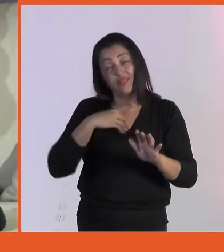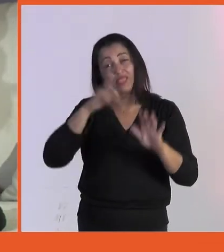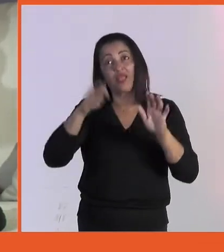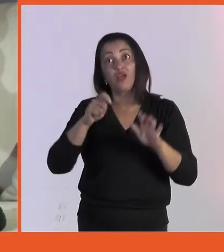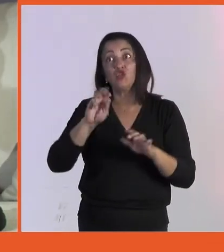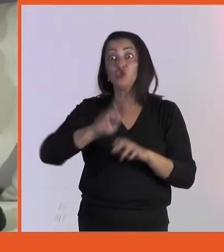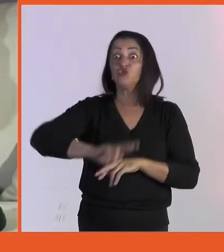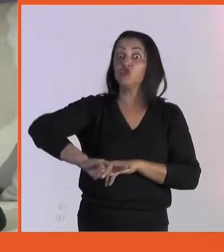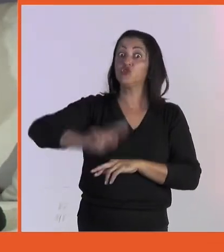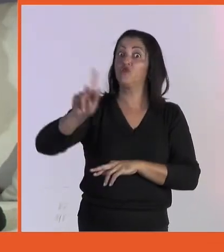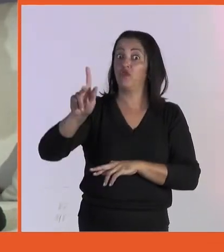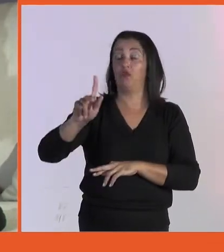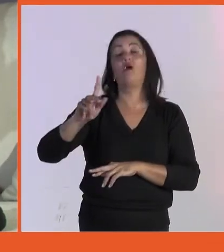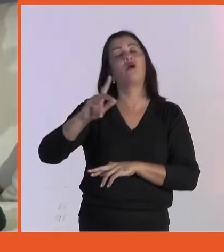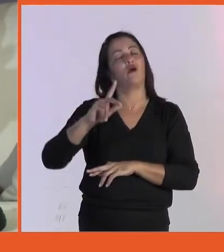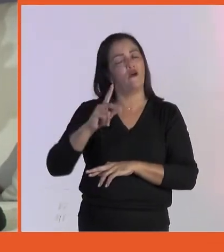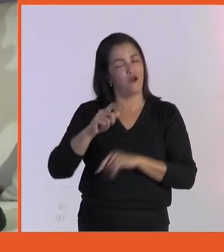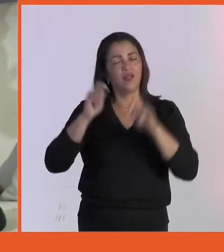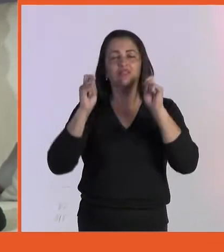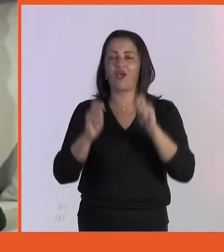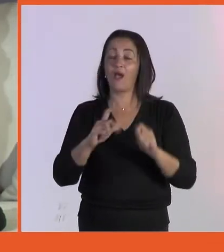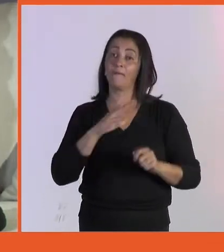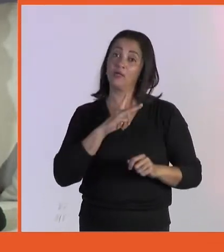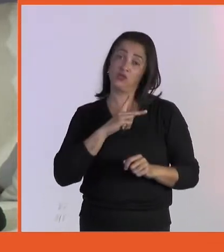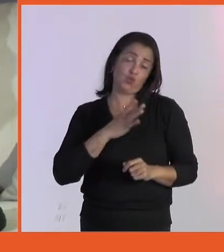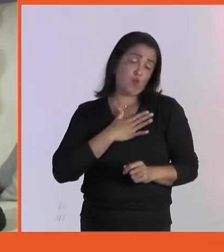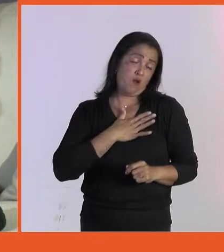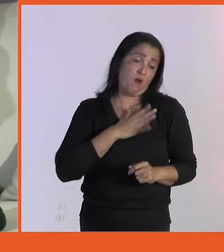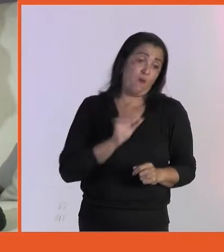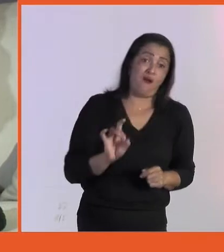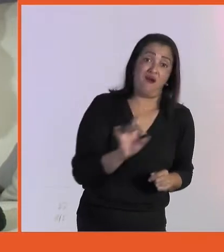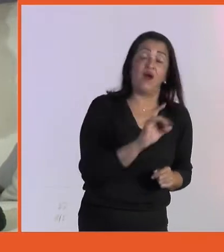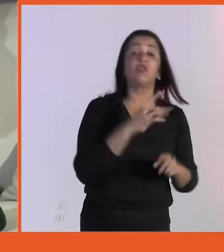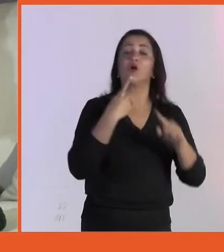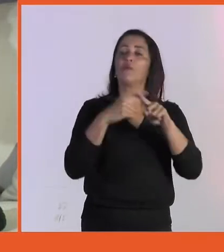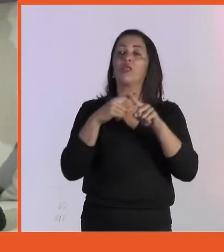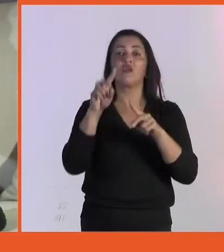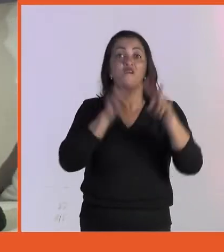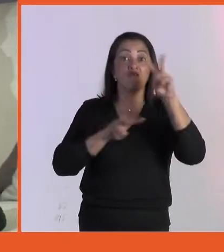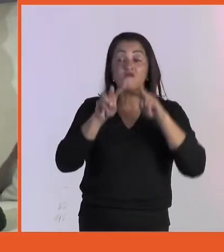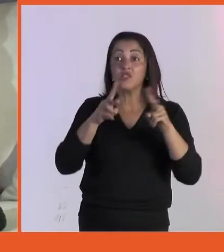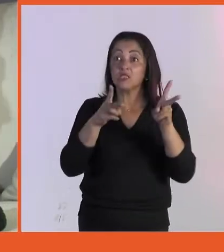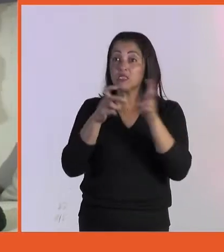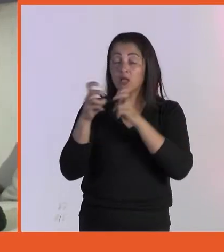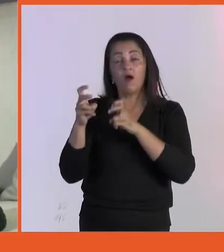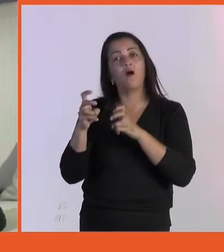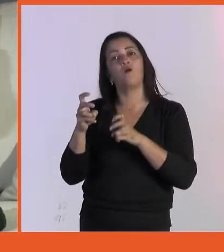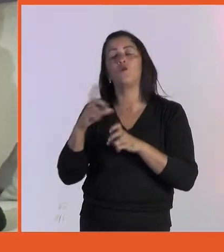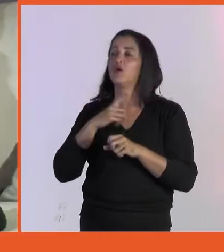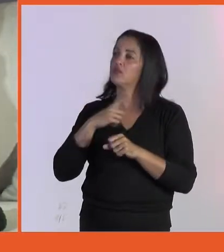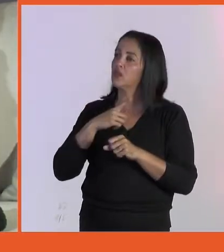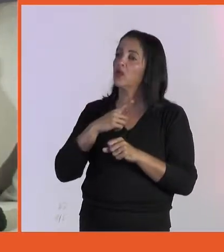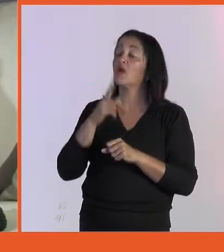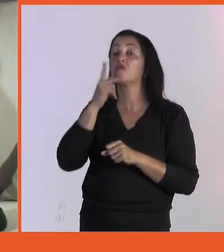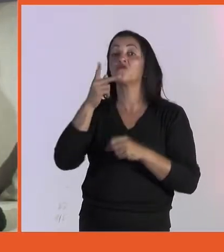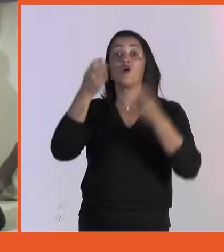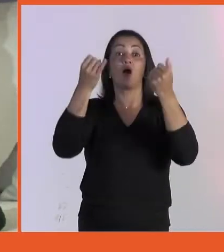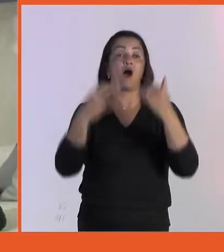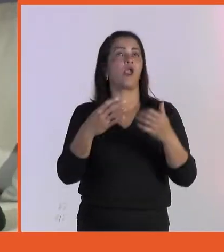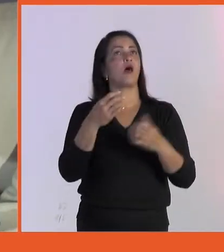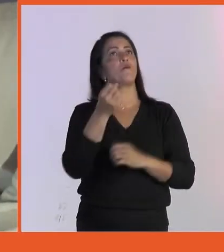mais não seja exatamente o que o pessoal quer ver. Porque a gente teve essa noção muito, porque, por exemplo, né, se a gente faz um vídeo de famoso falando